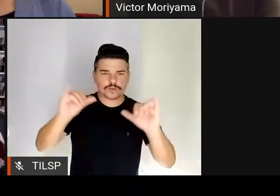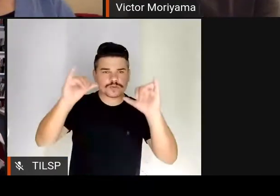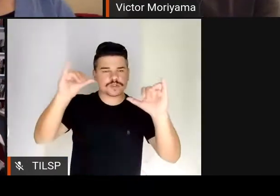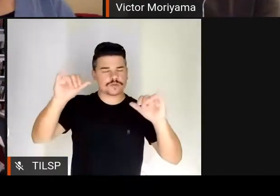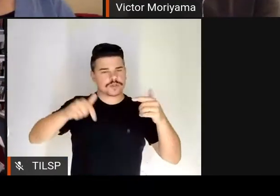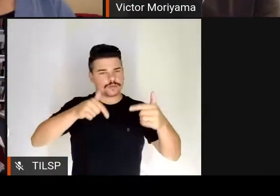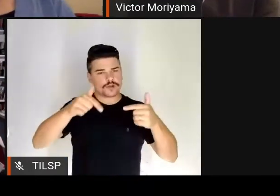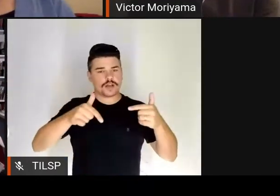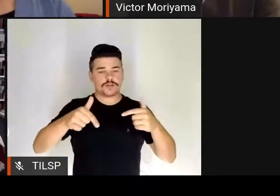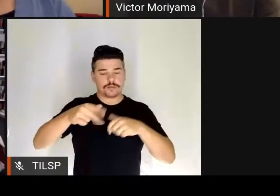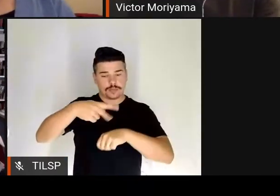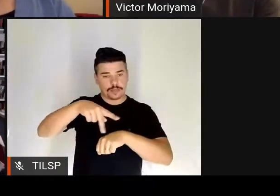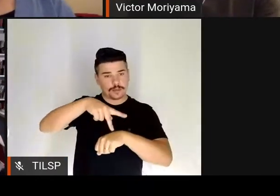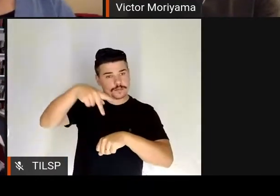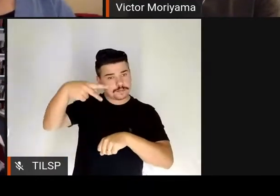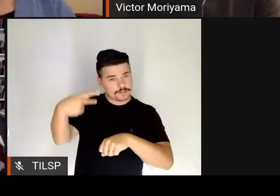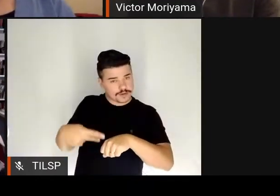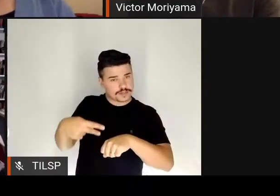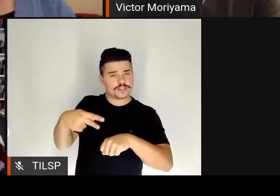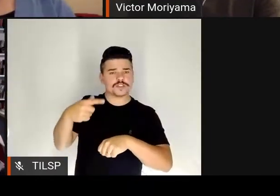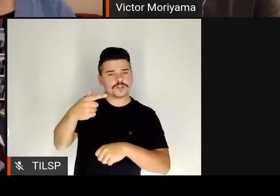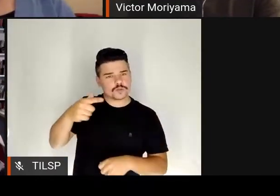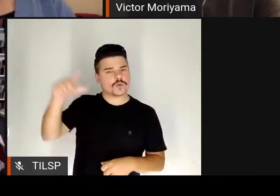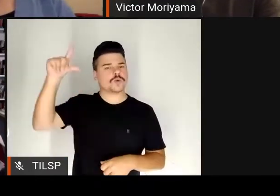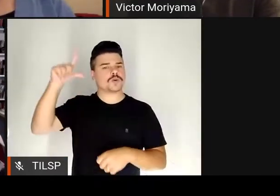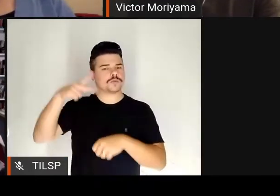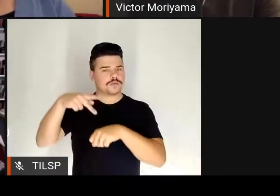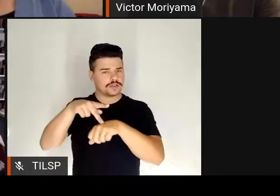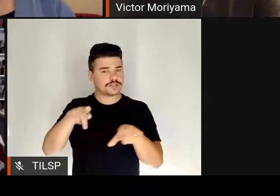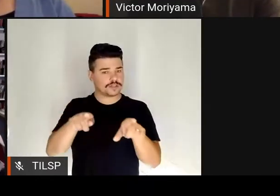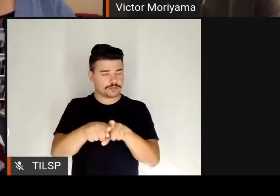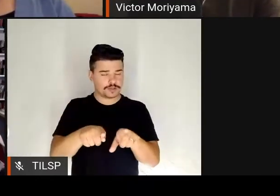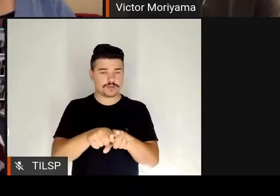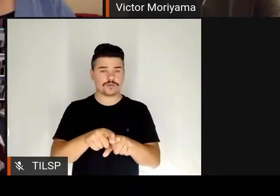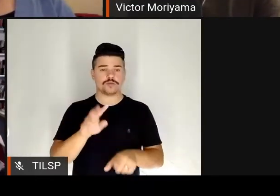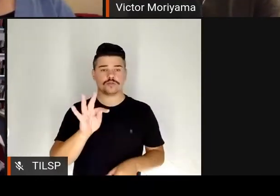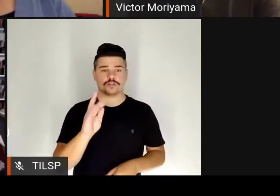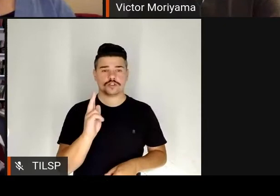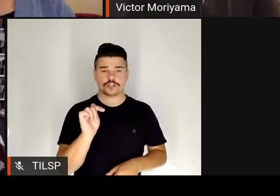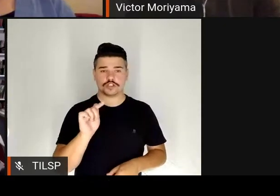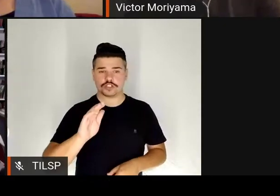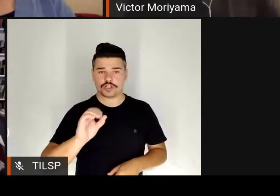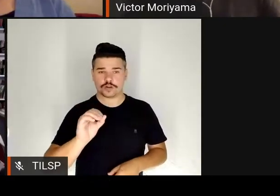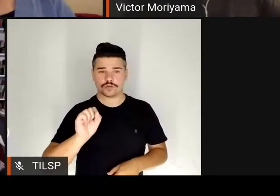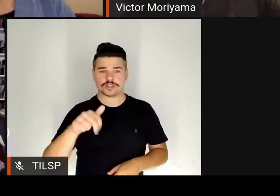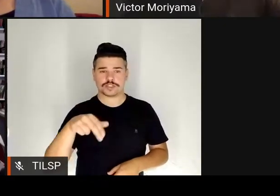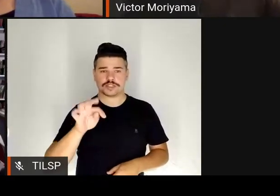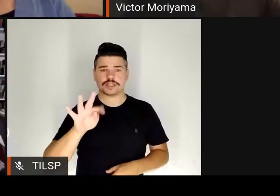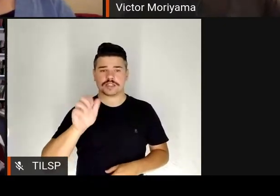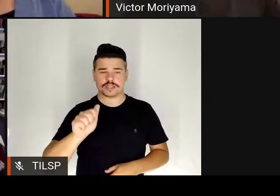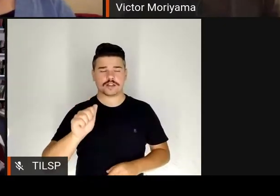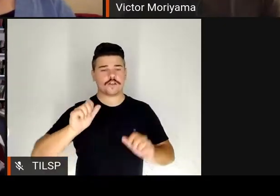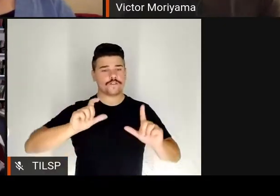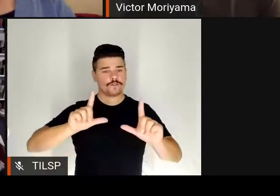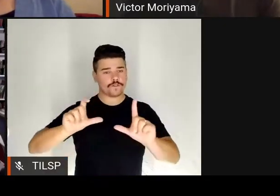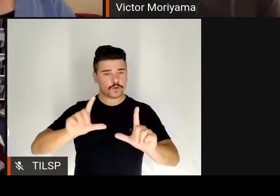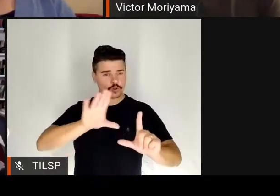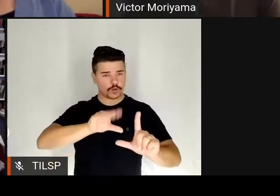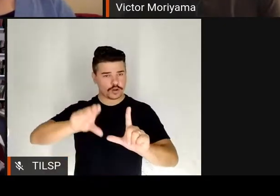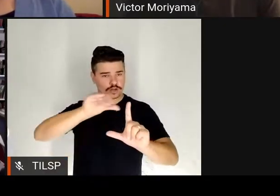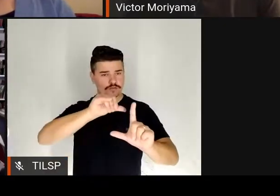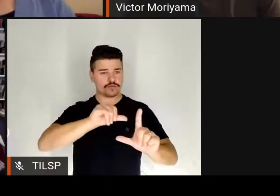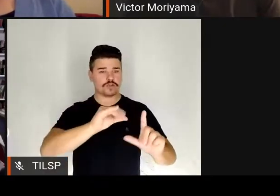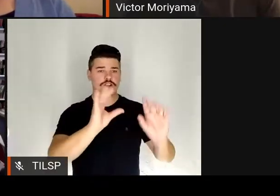nacional e internacional, né? E Tiago Santana, fotógrafo, editor, né, com uma longa trajetória